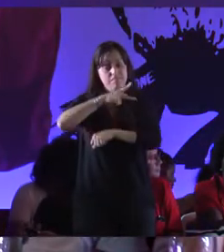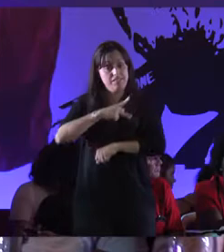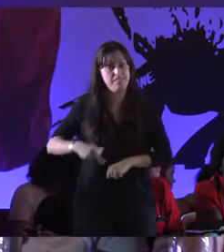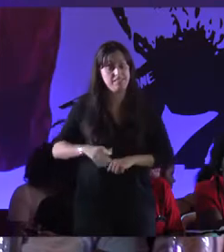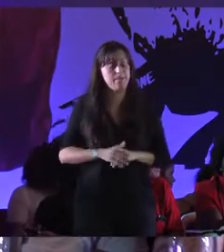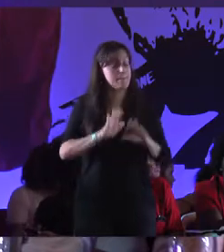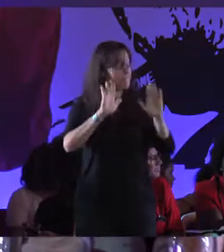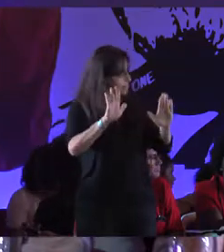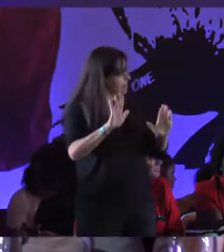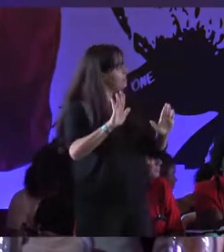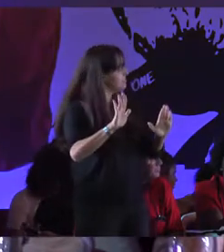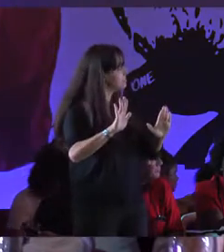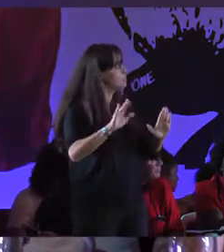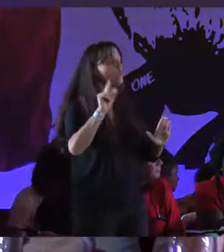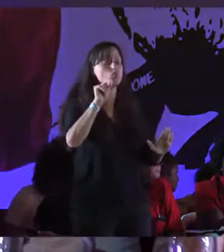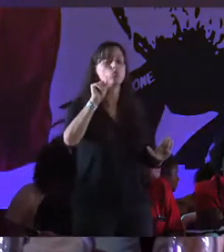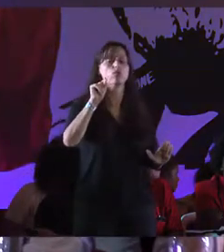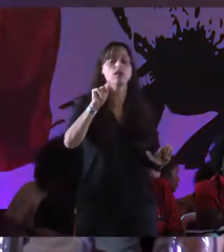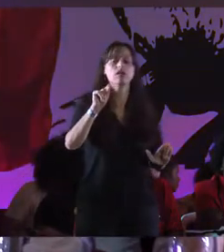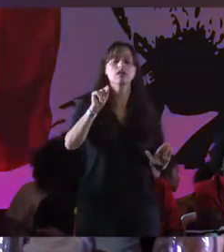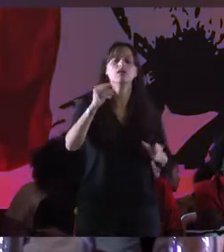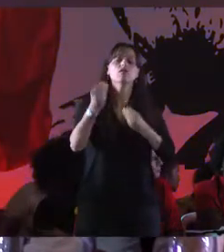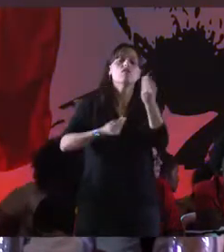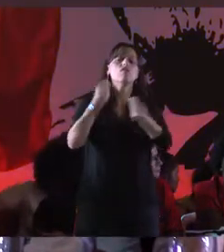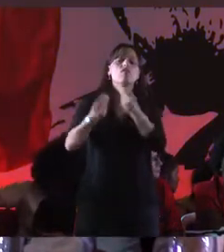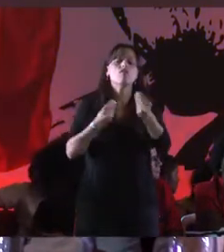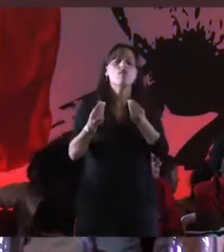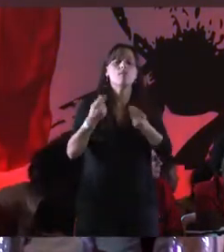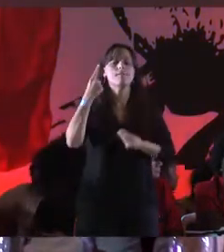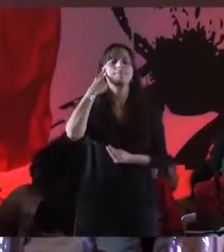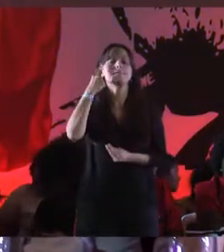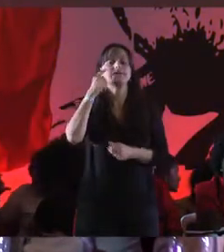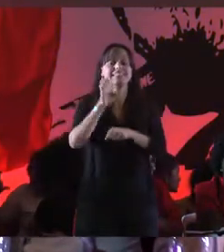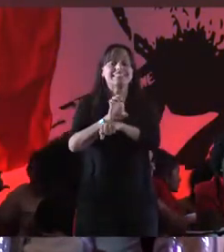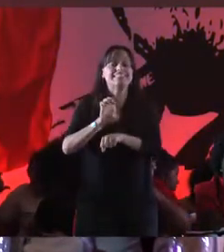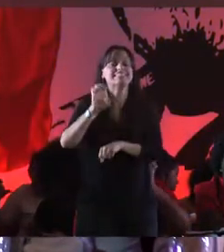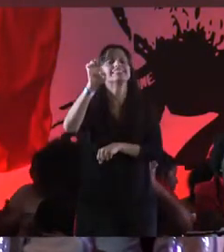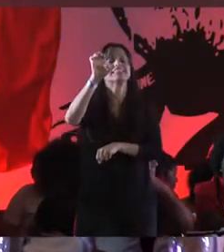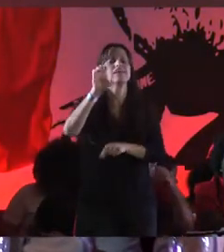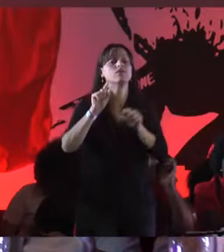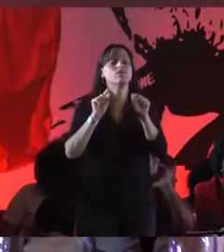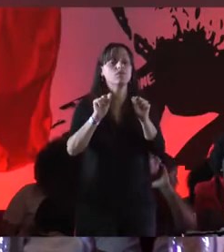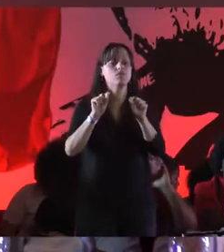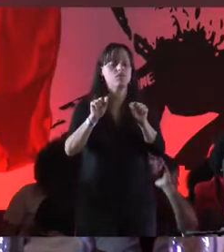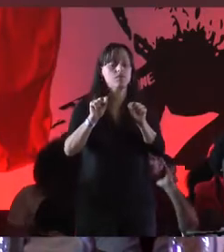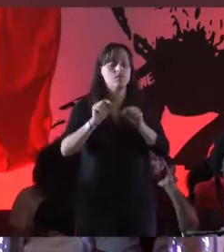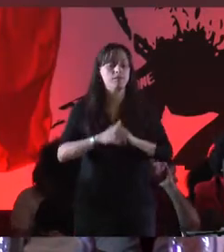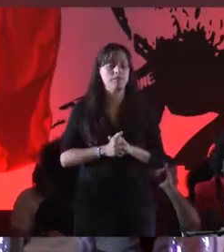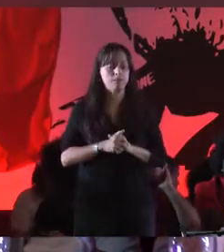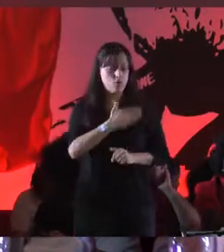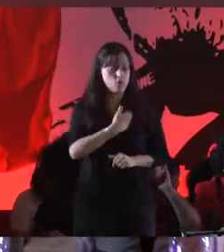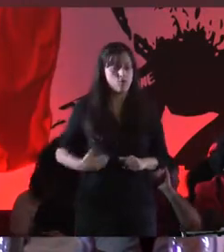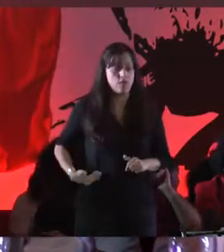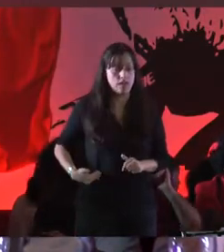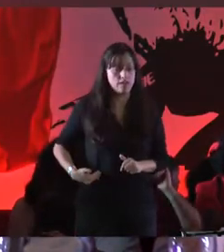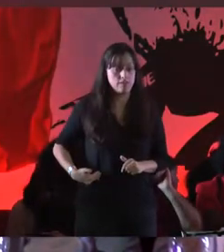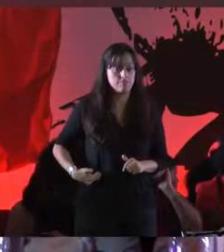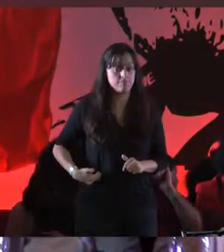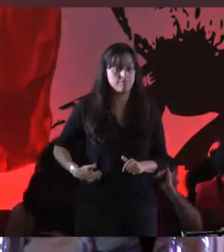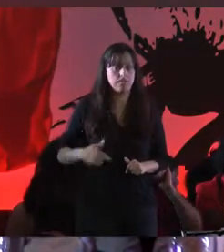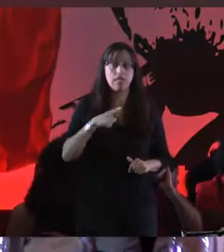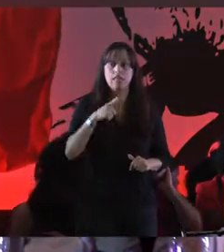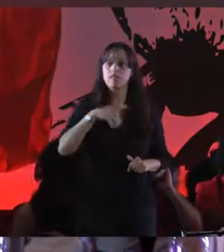mais na construção de um Estado de exceção aqui no Brasil. Colocaram os militares na cena